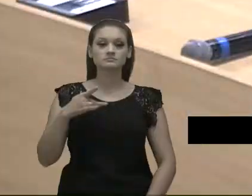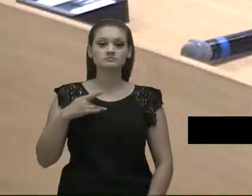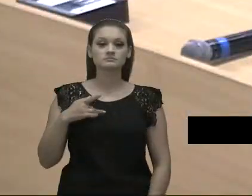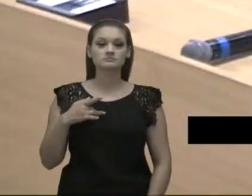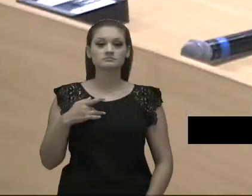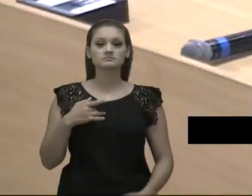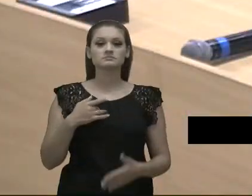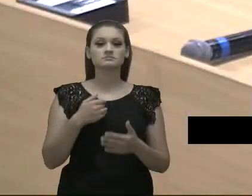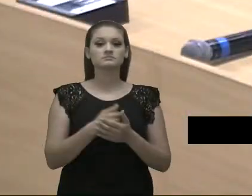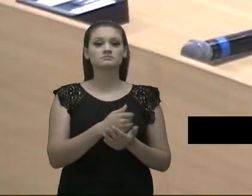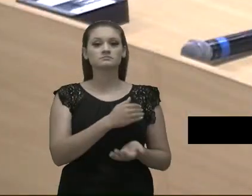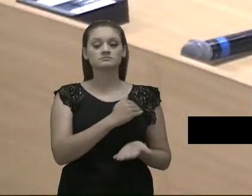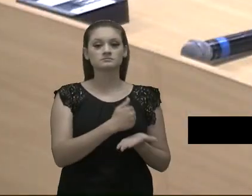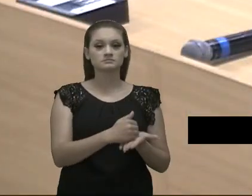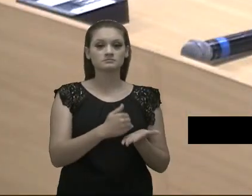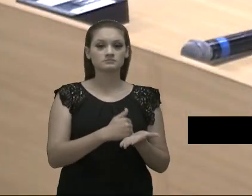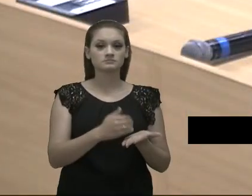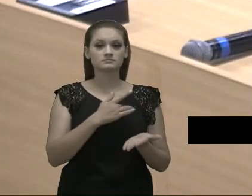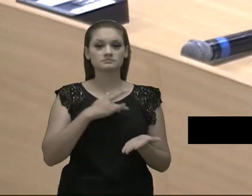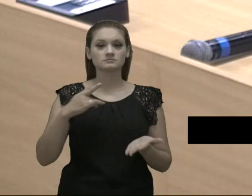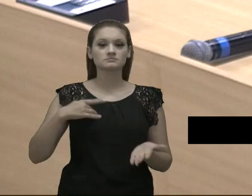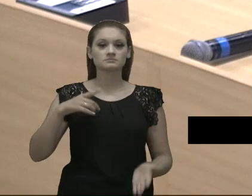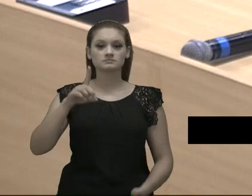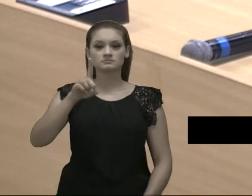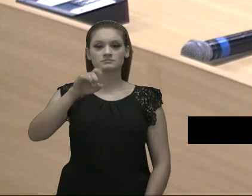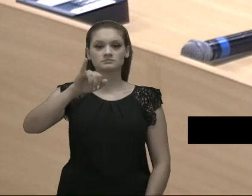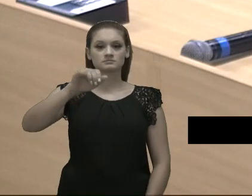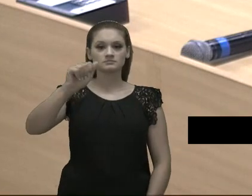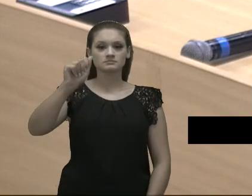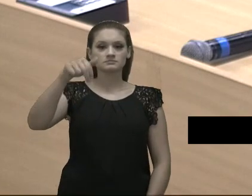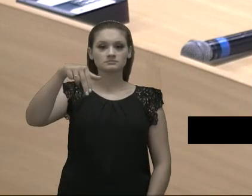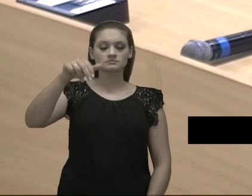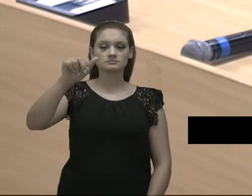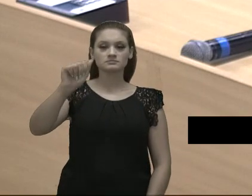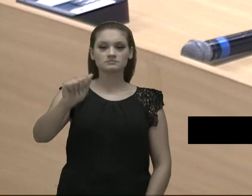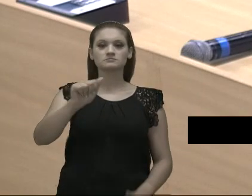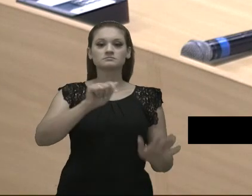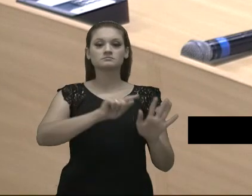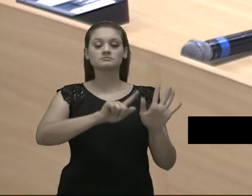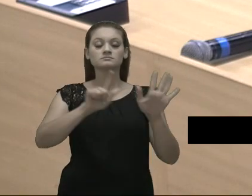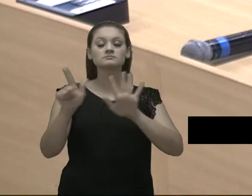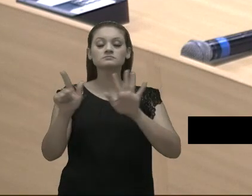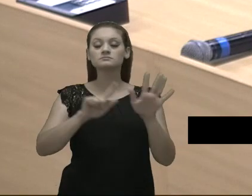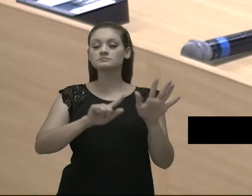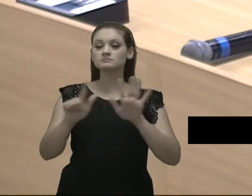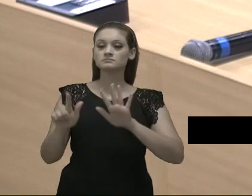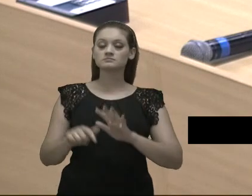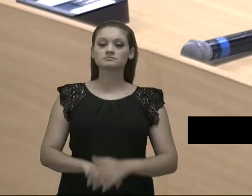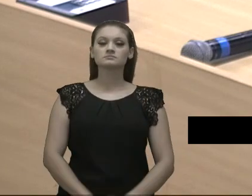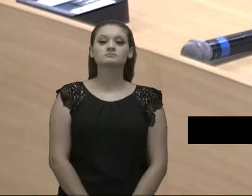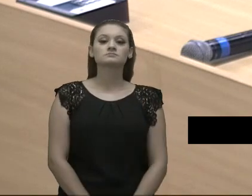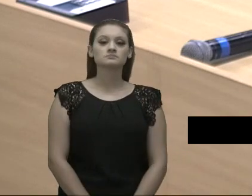da Secretaria de Saúde? Exato. A Diana, ela vai semanalmente. Semanalmente?